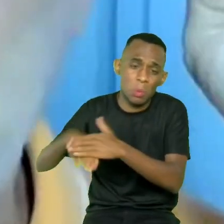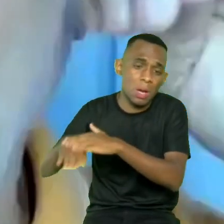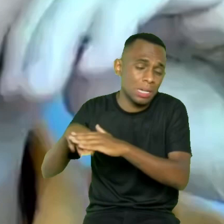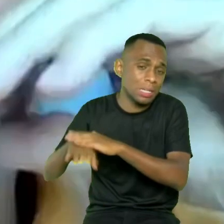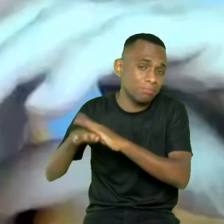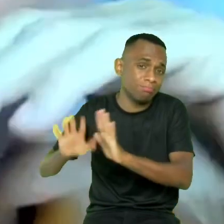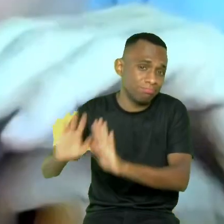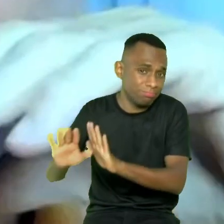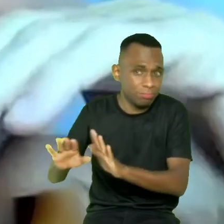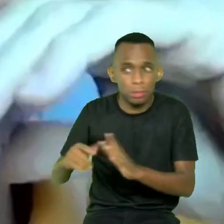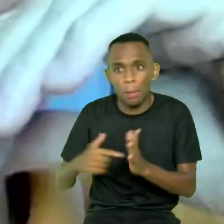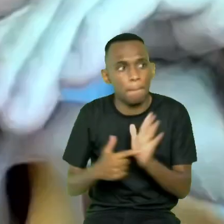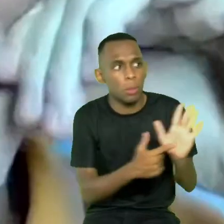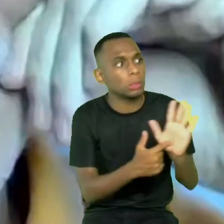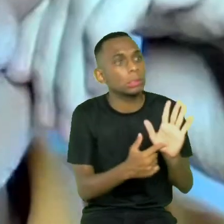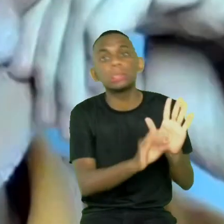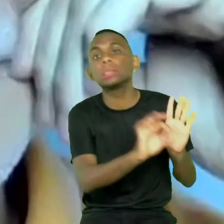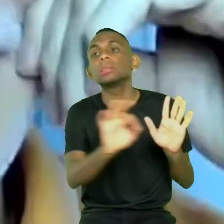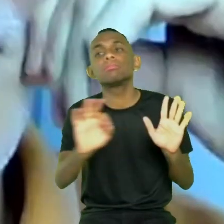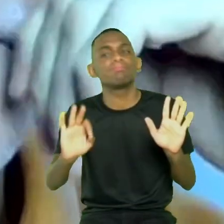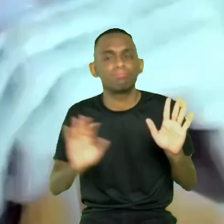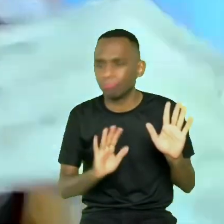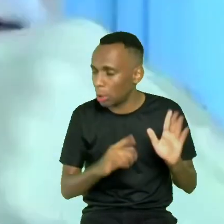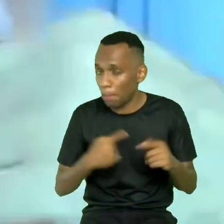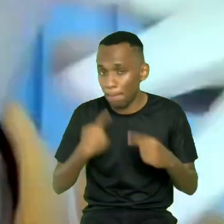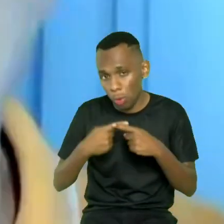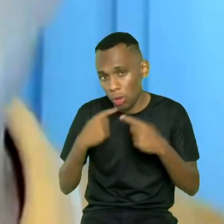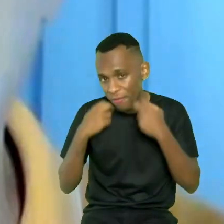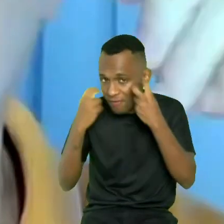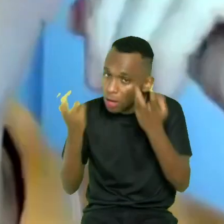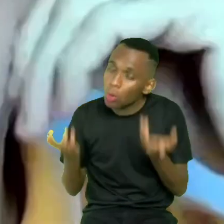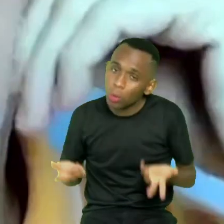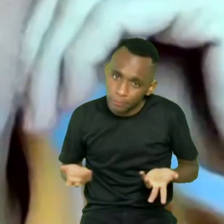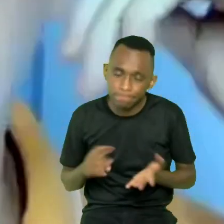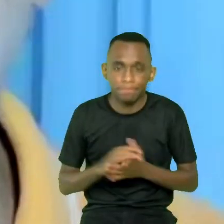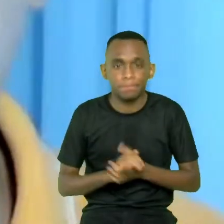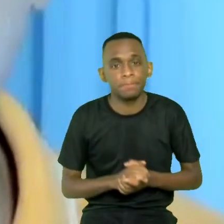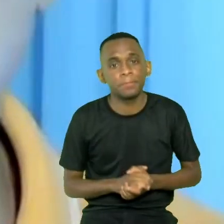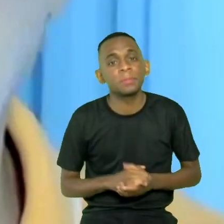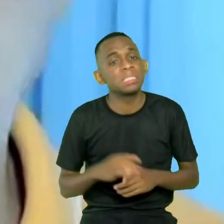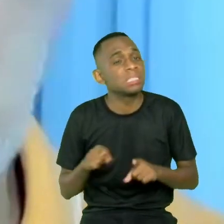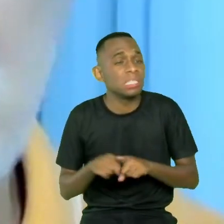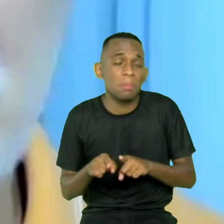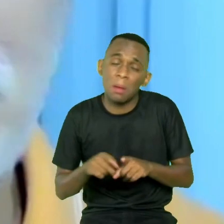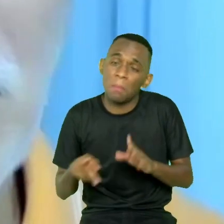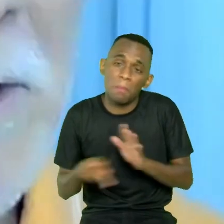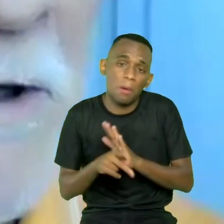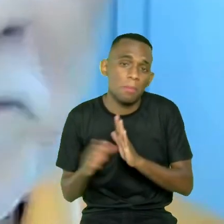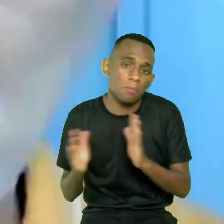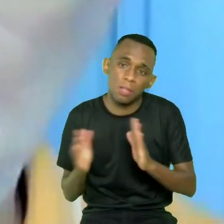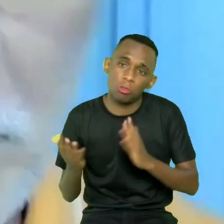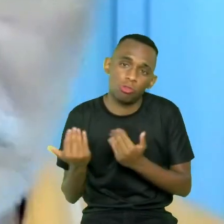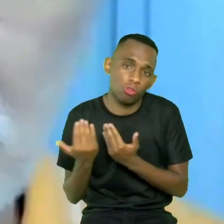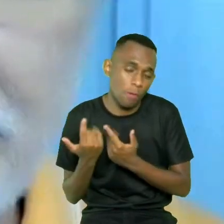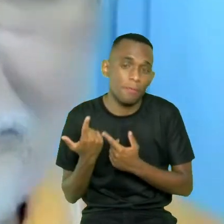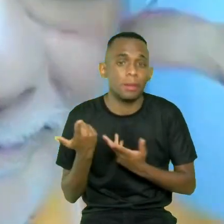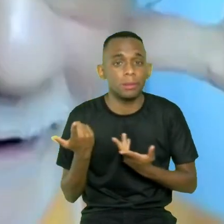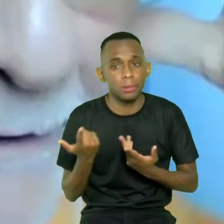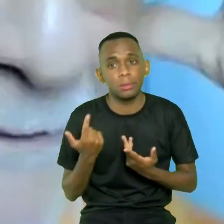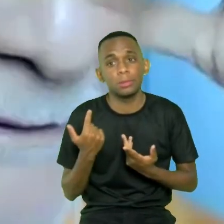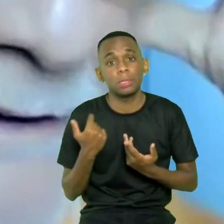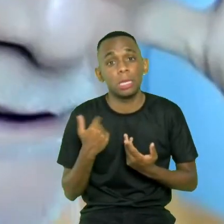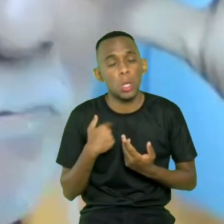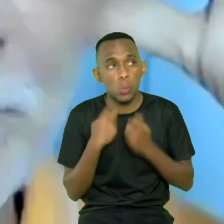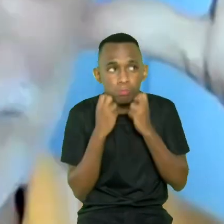não mostrava para ninguém, morria de vergonha, né? Também próprio do adolescente, ainda mais eu, um adolescente hiper tímido,